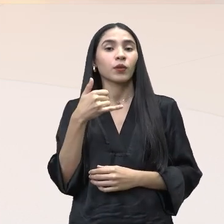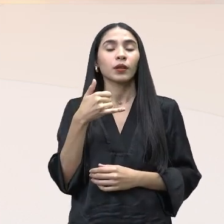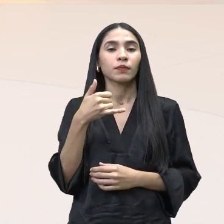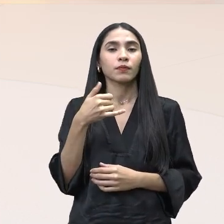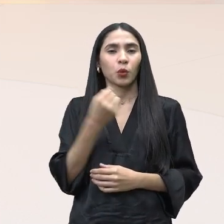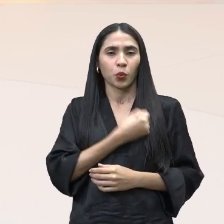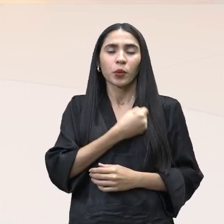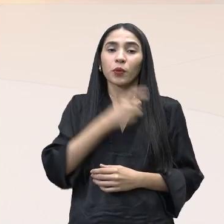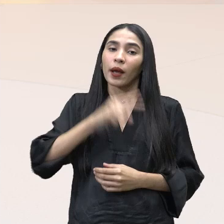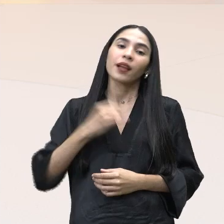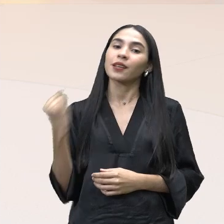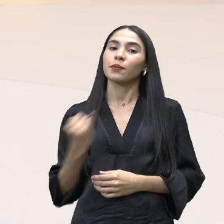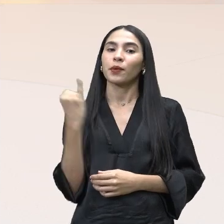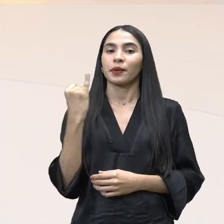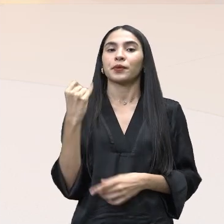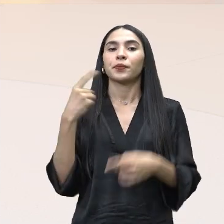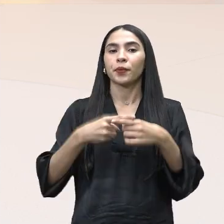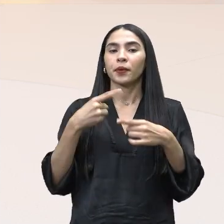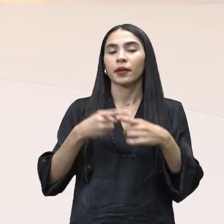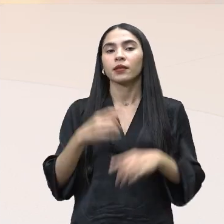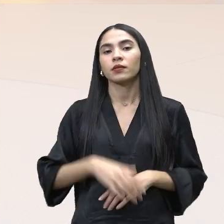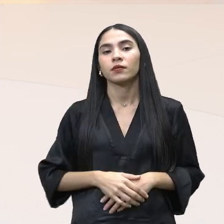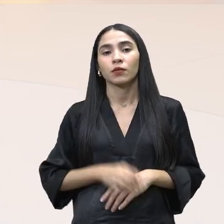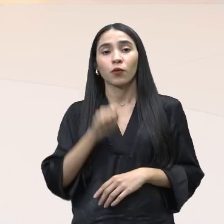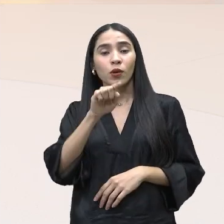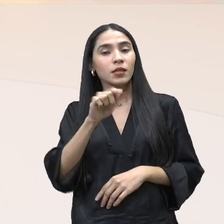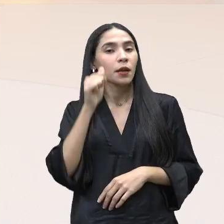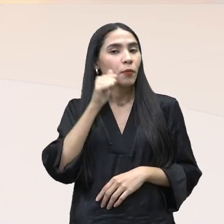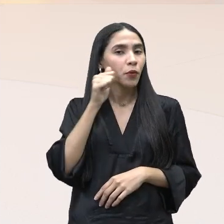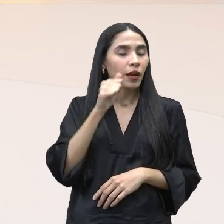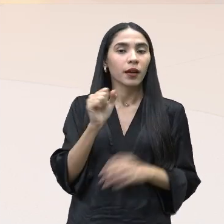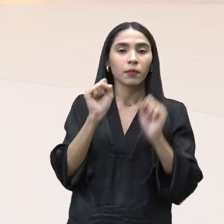importante porque com ele você pode